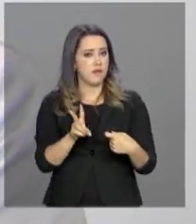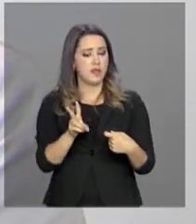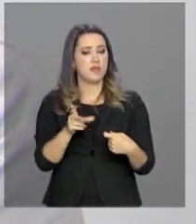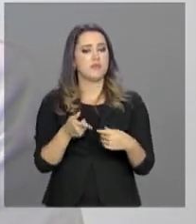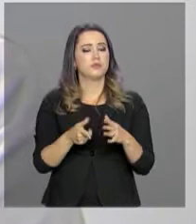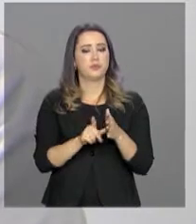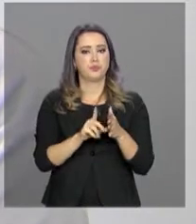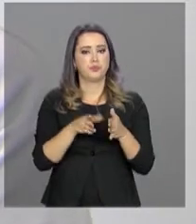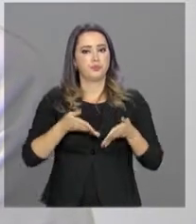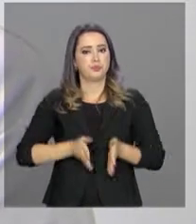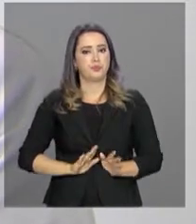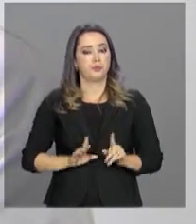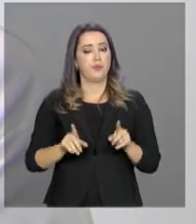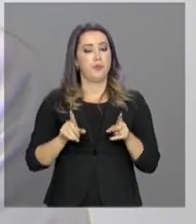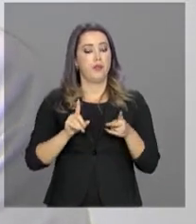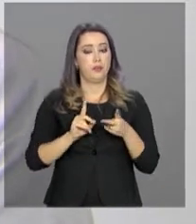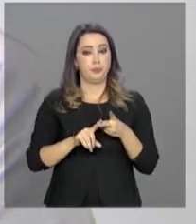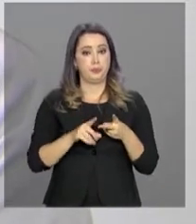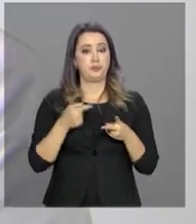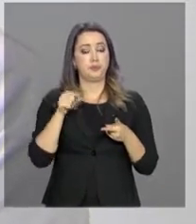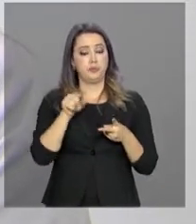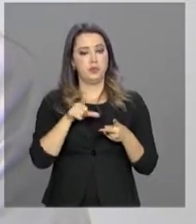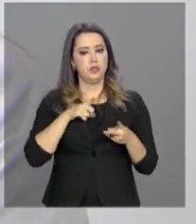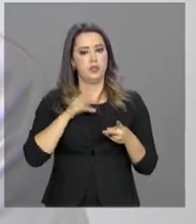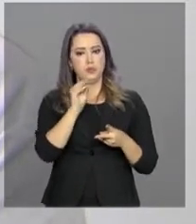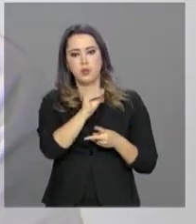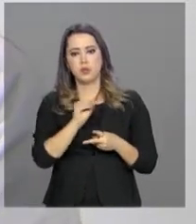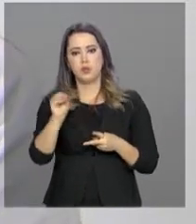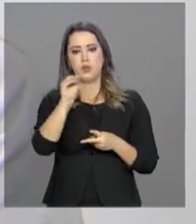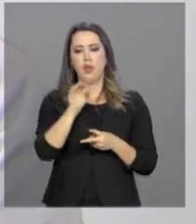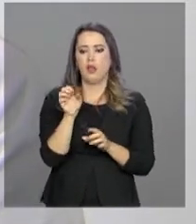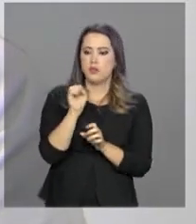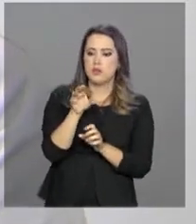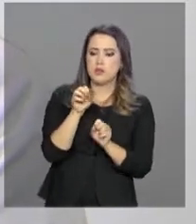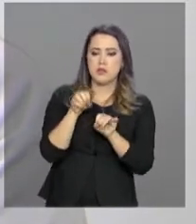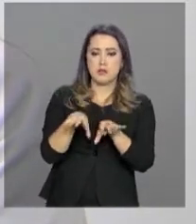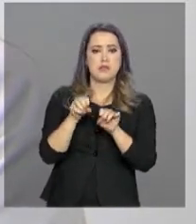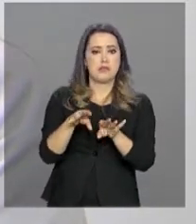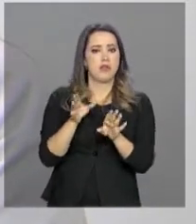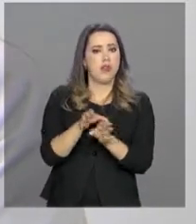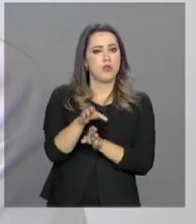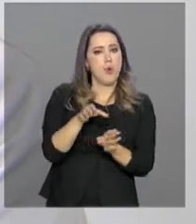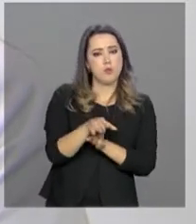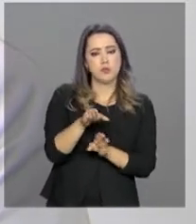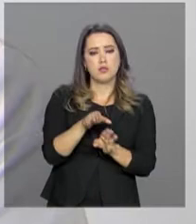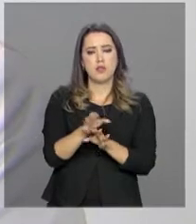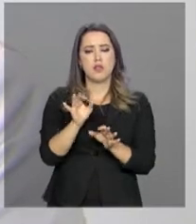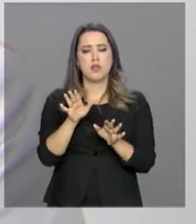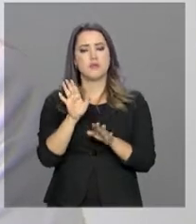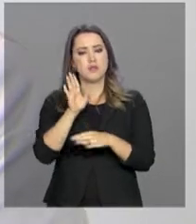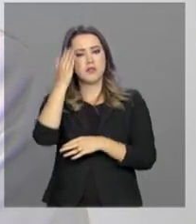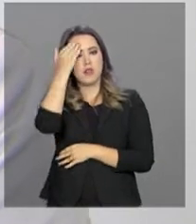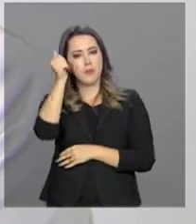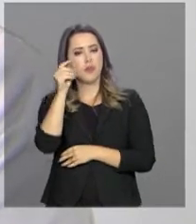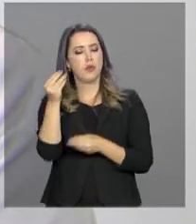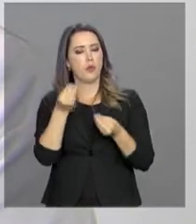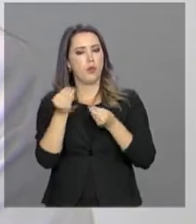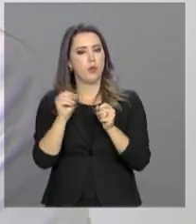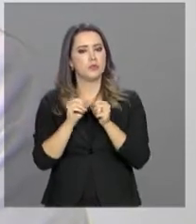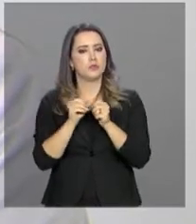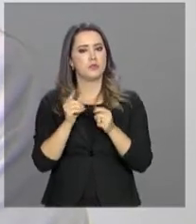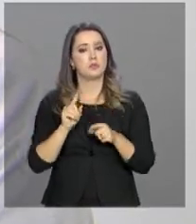natal e nesse pré natal que ela seja nem ela vai ser bem orientada vai ser apoiada e